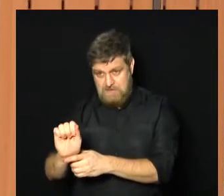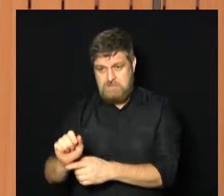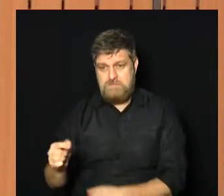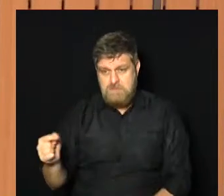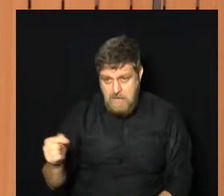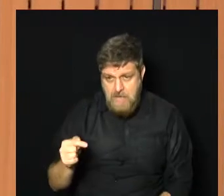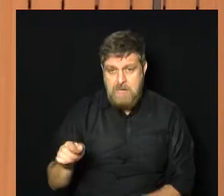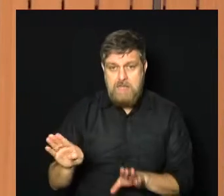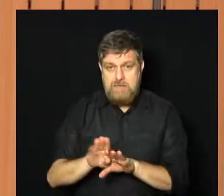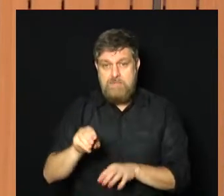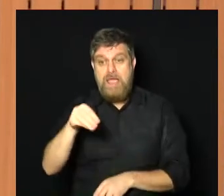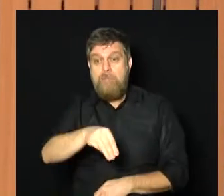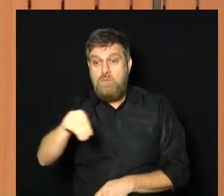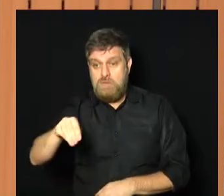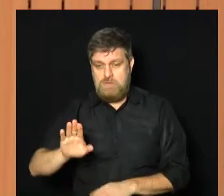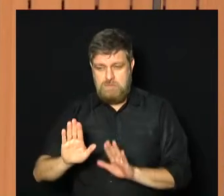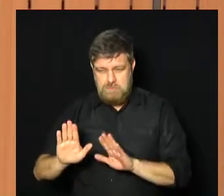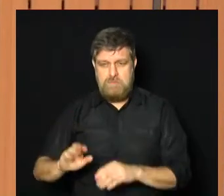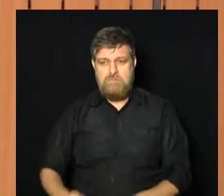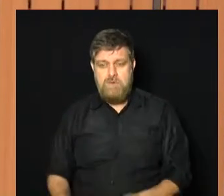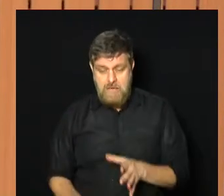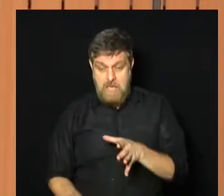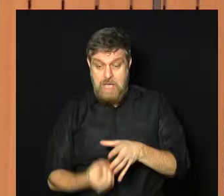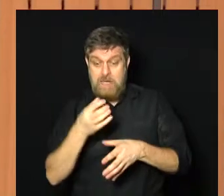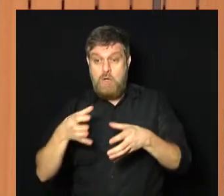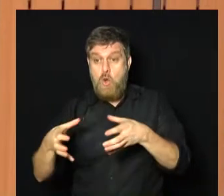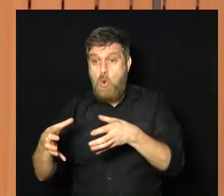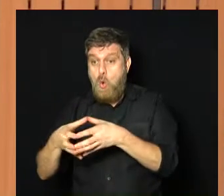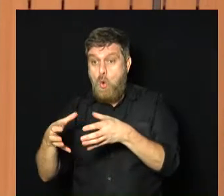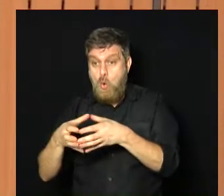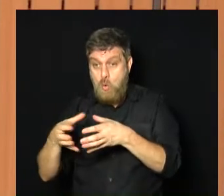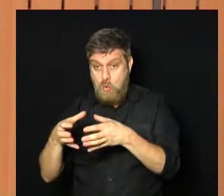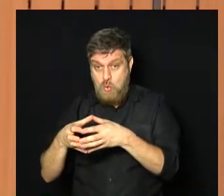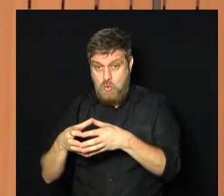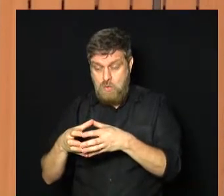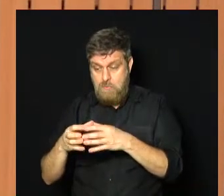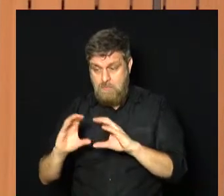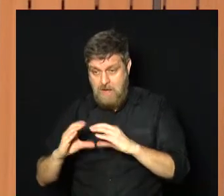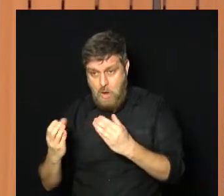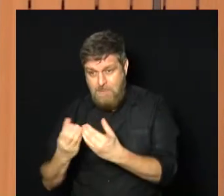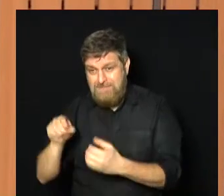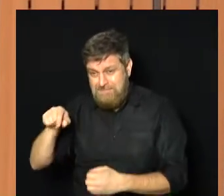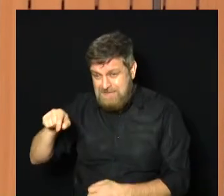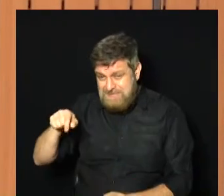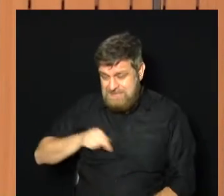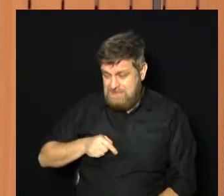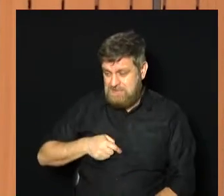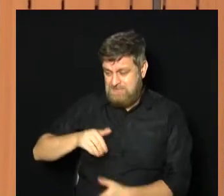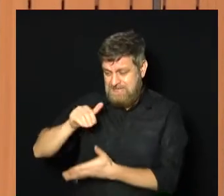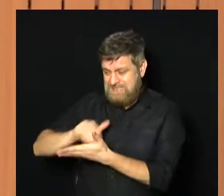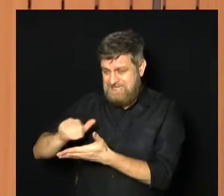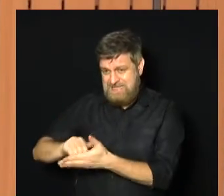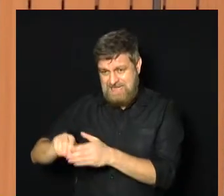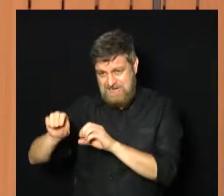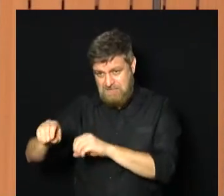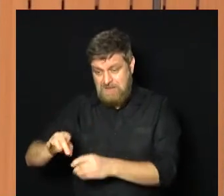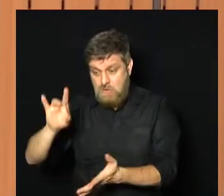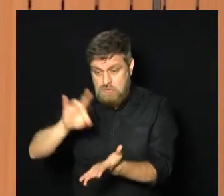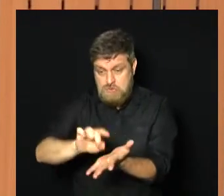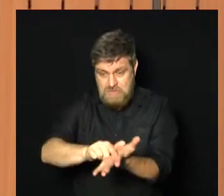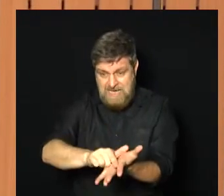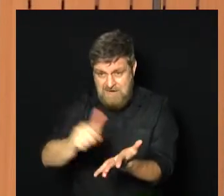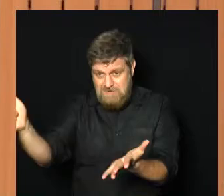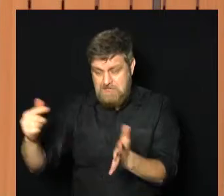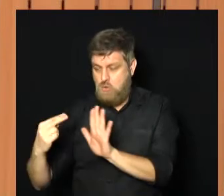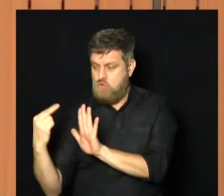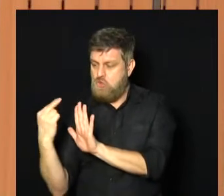A Guida, foi criada uma comissão por parte da Secretaria Municipal de Educação, inclusive teve divulgação no Diário Oficial de nomes que